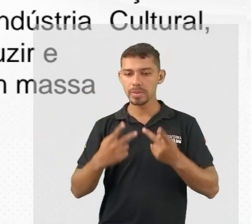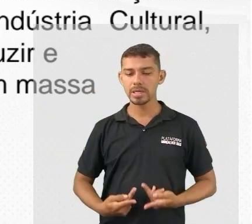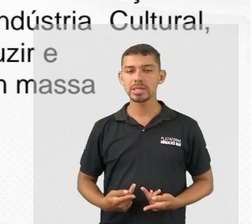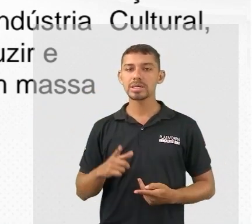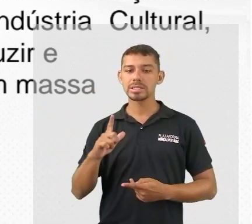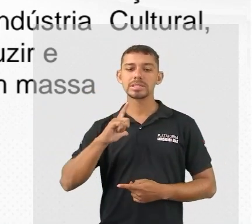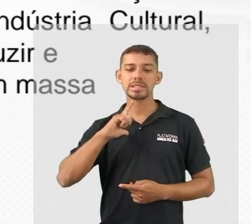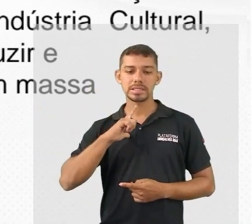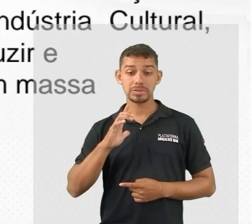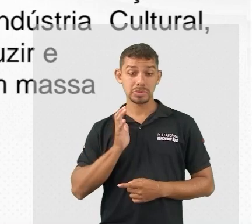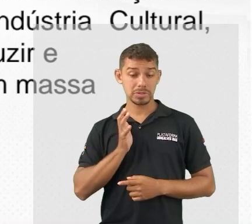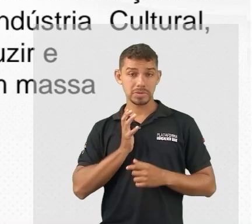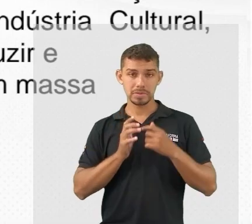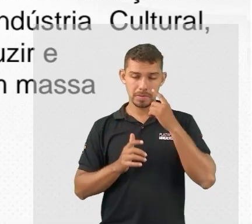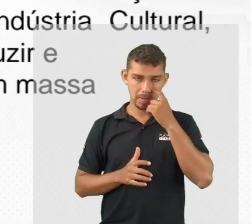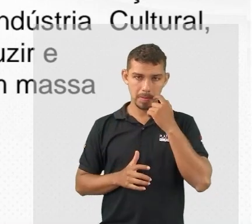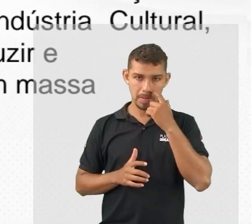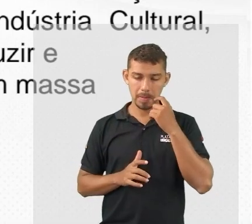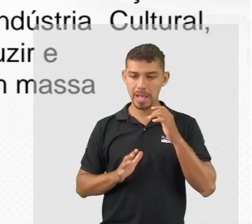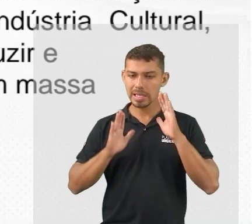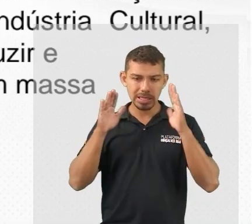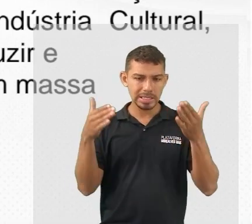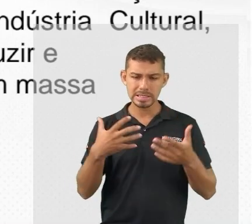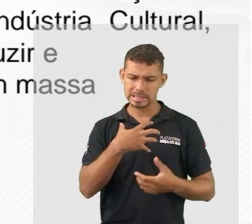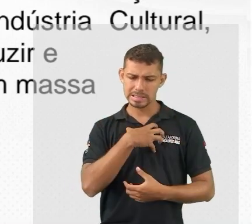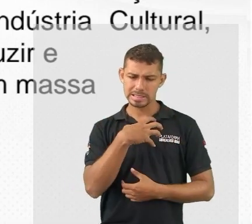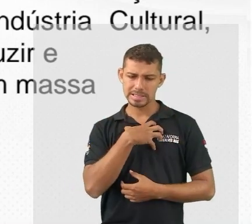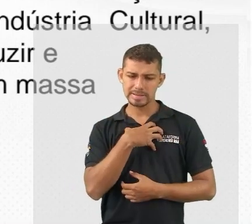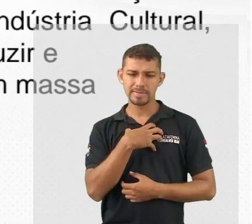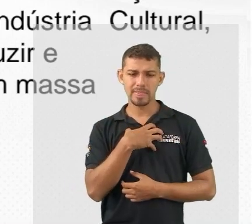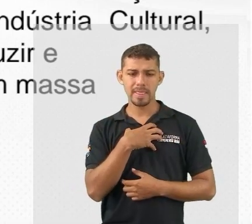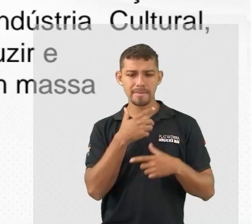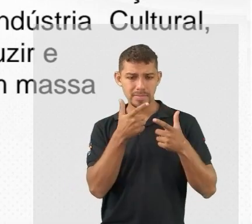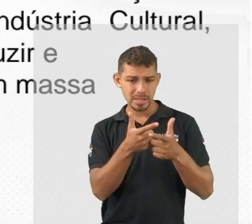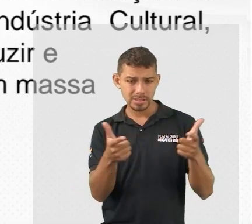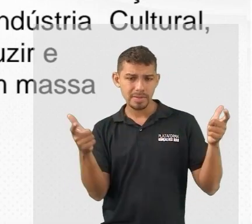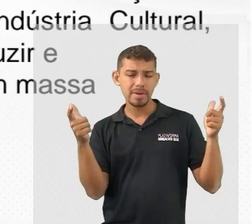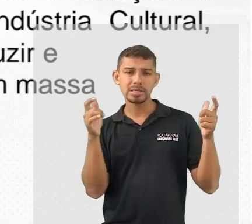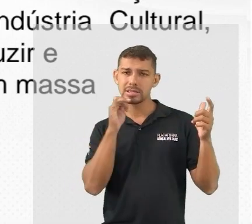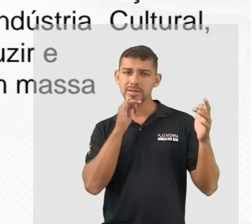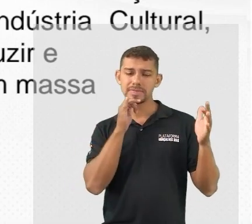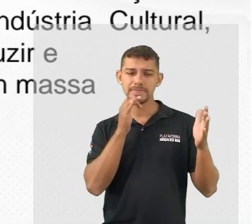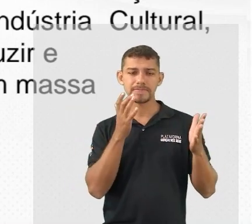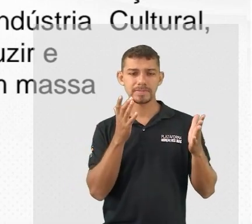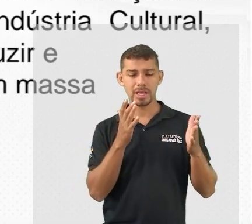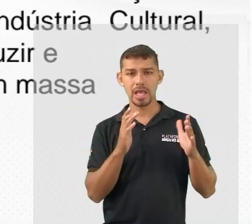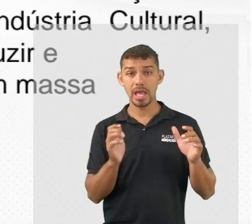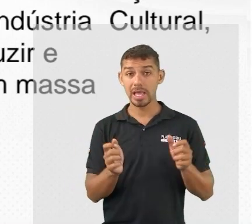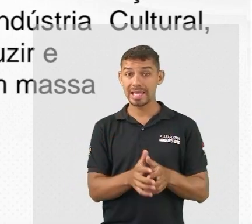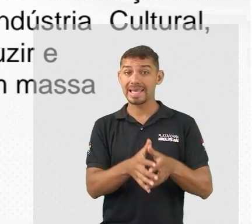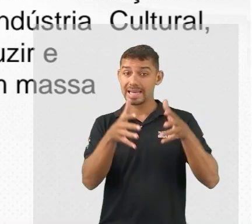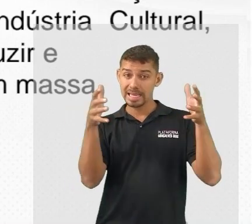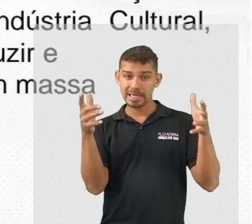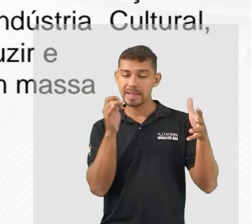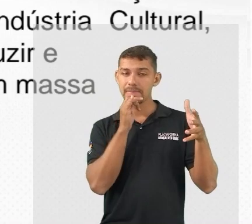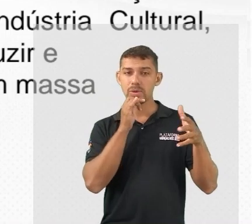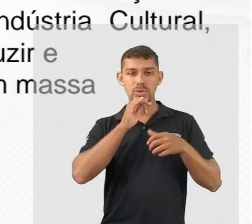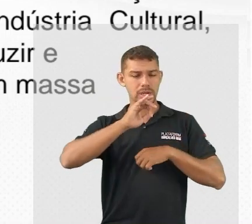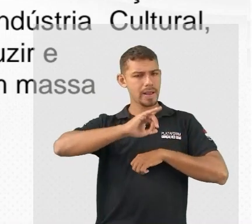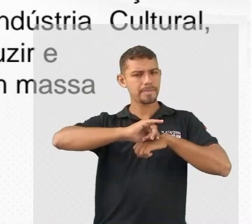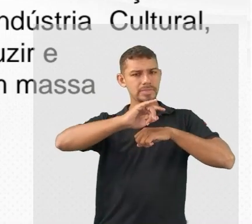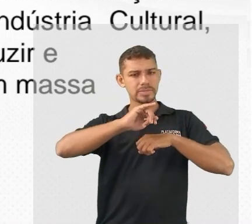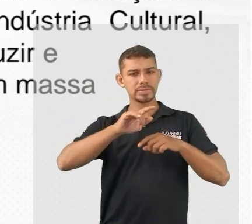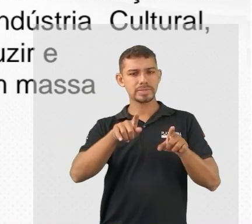que existem os ricos. Nesse sentido, essa máscara que é criada pelo capitalismo, que